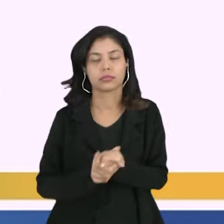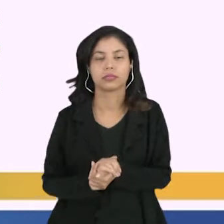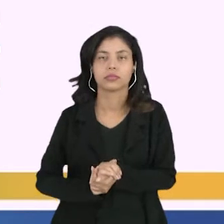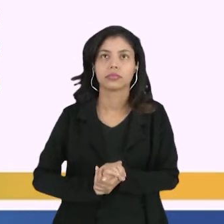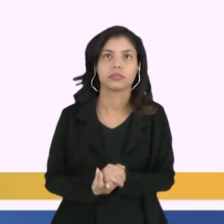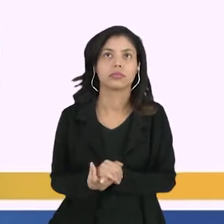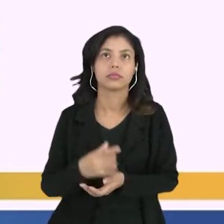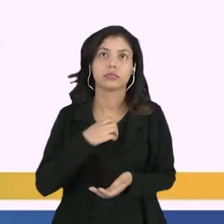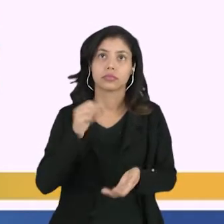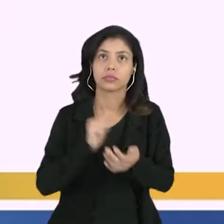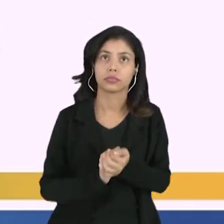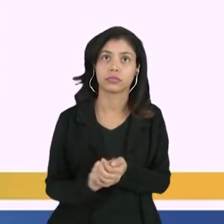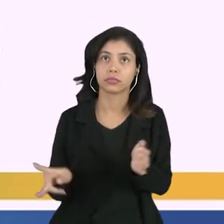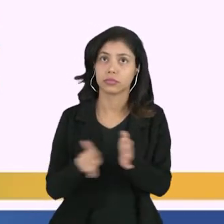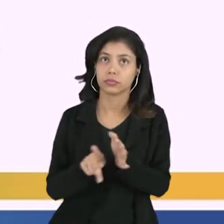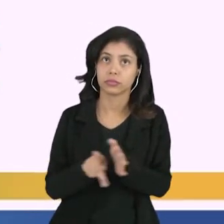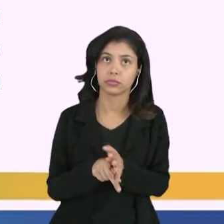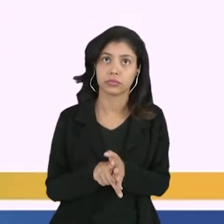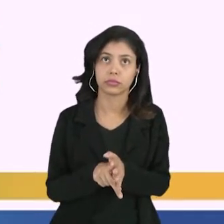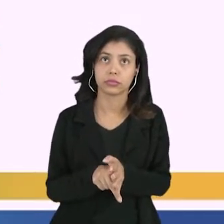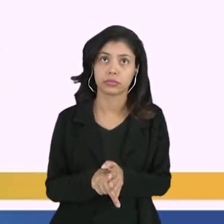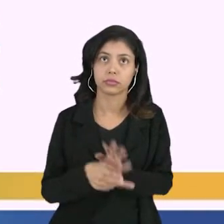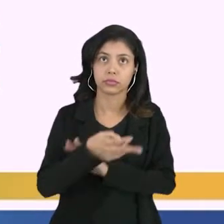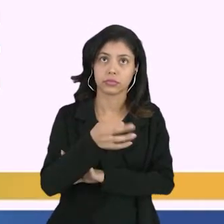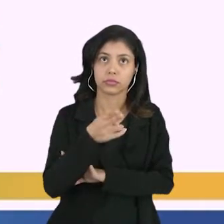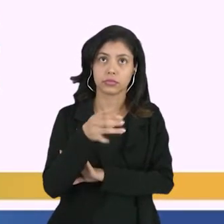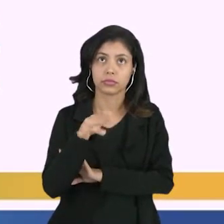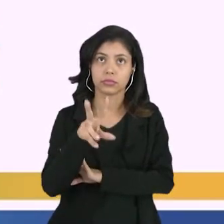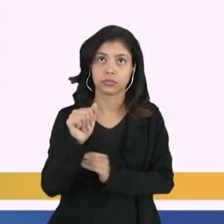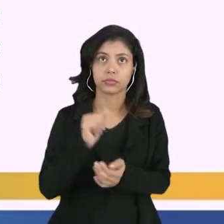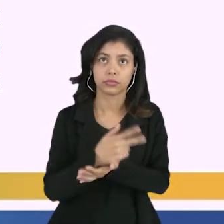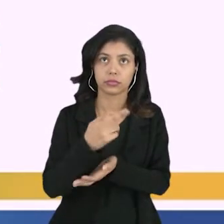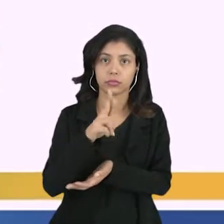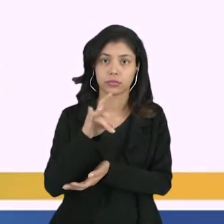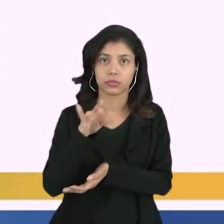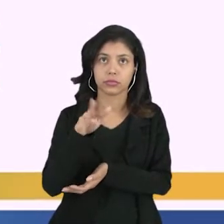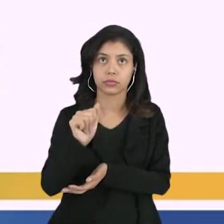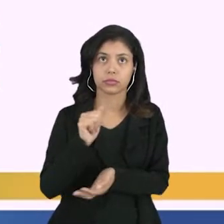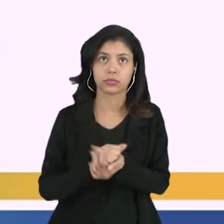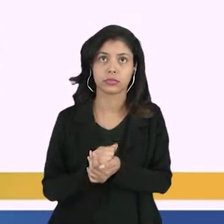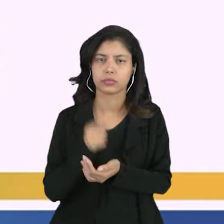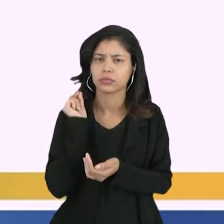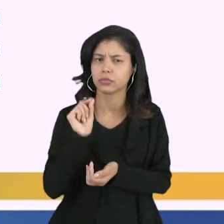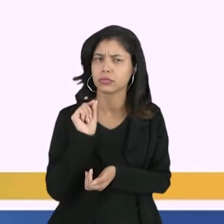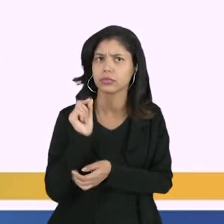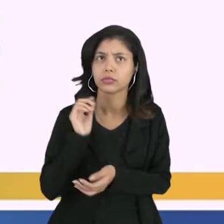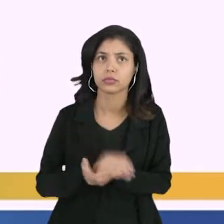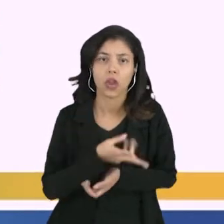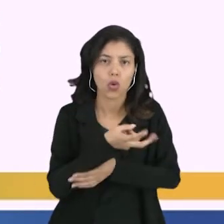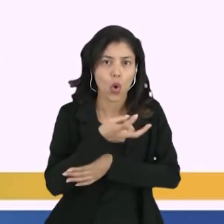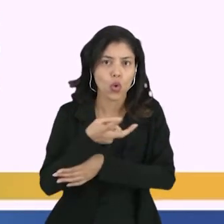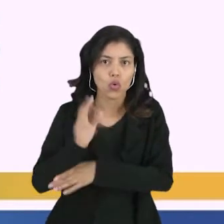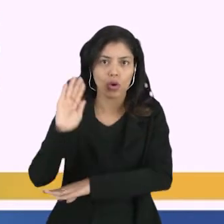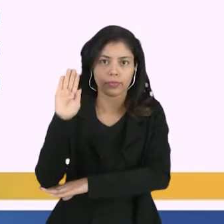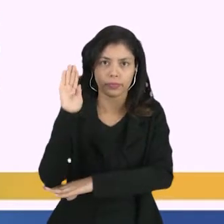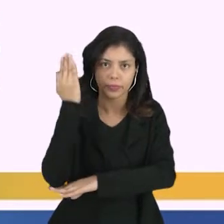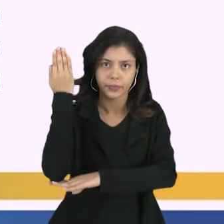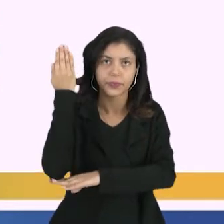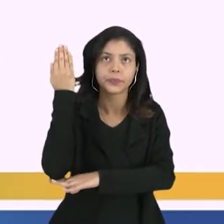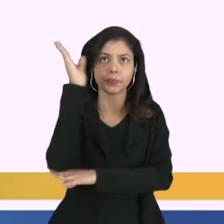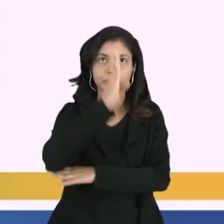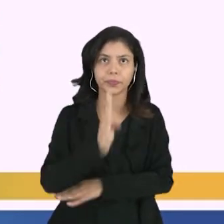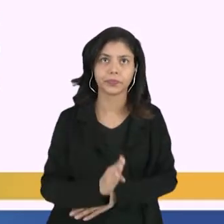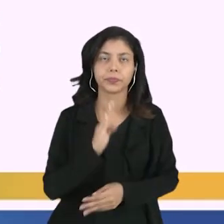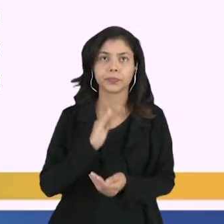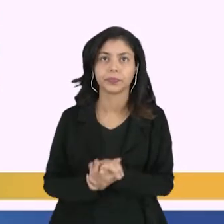E atividade meramente extrativista e predatória, que era a exploração do pau-brasil,